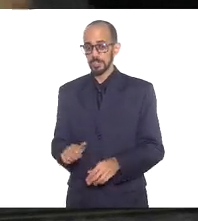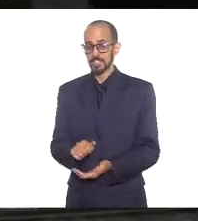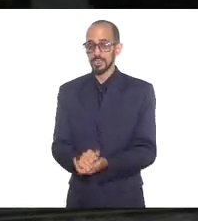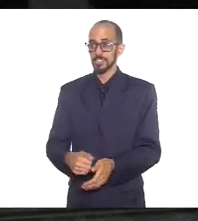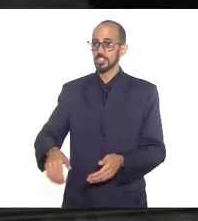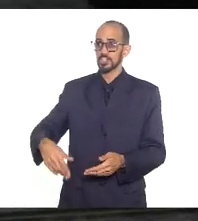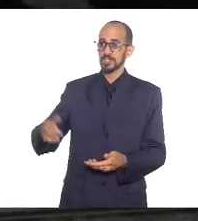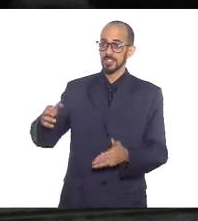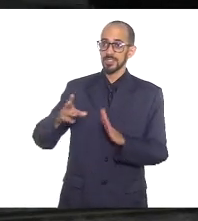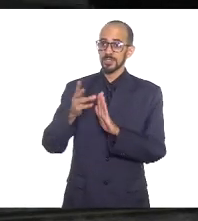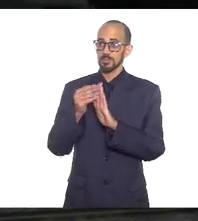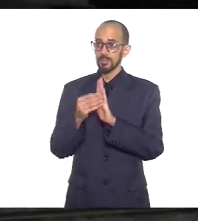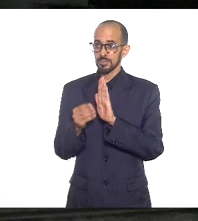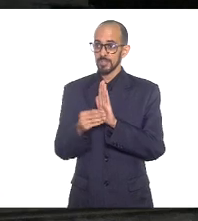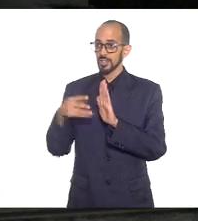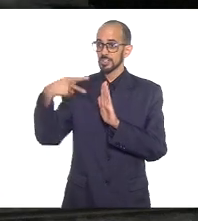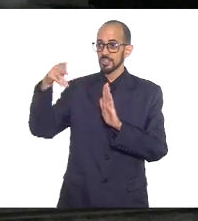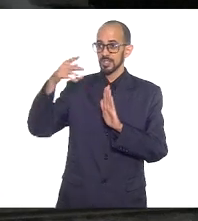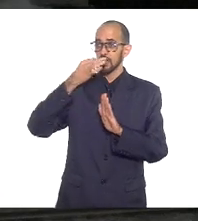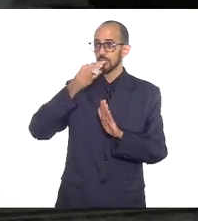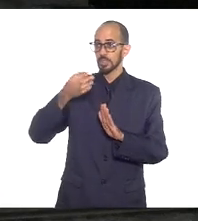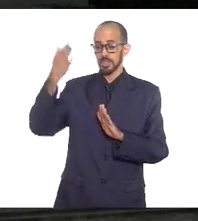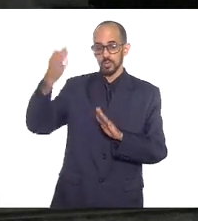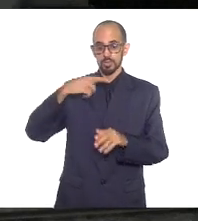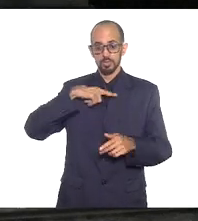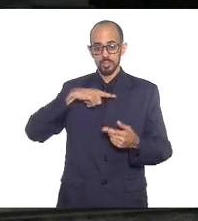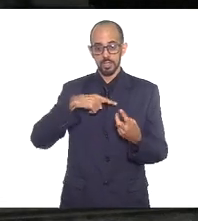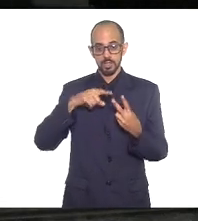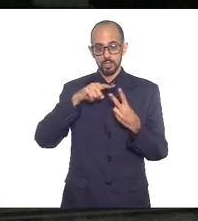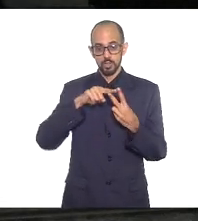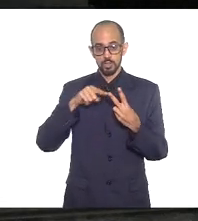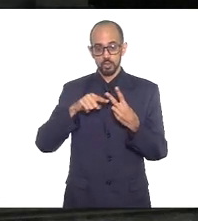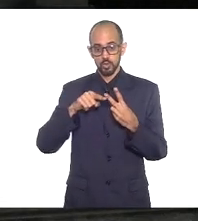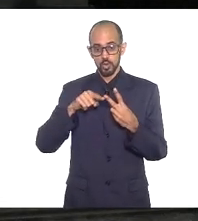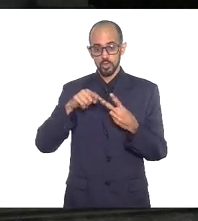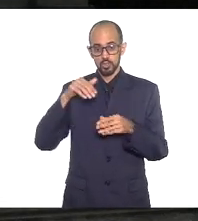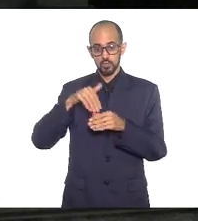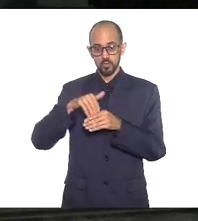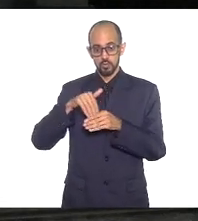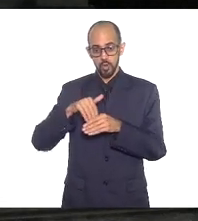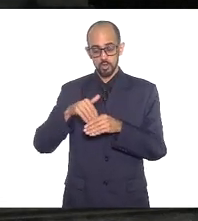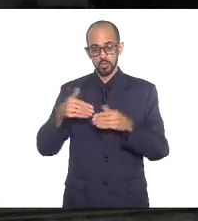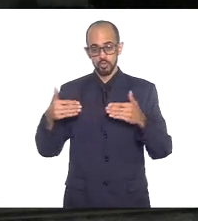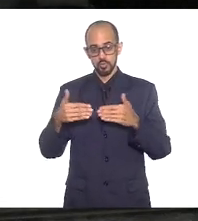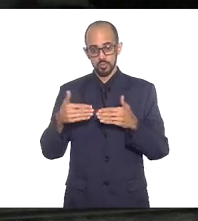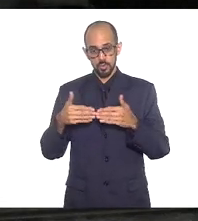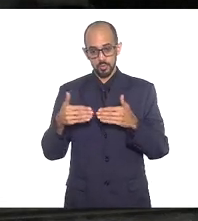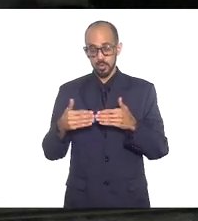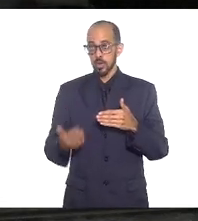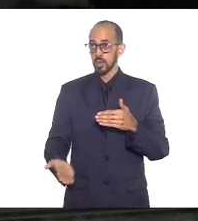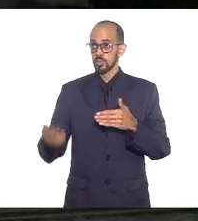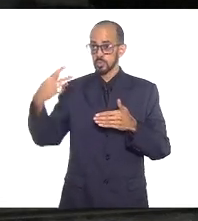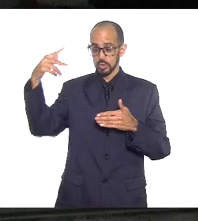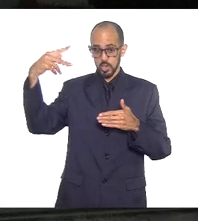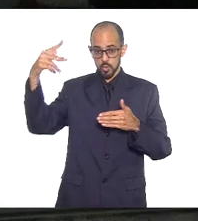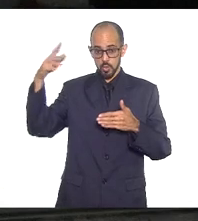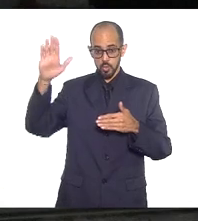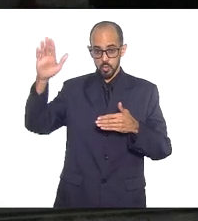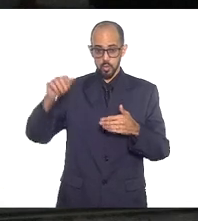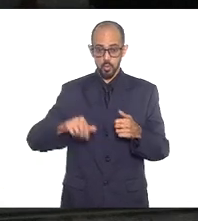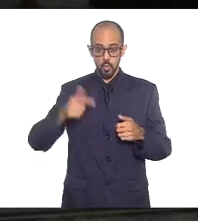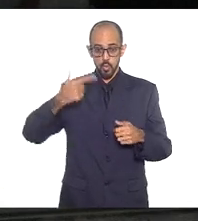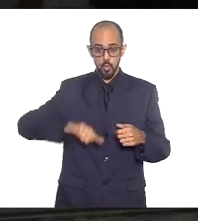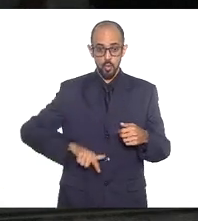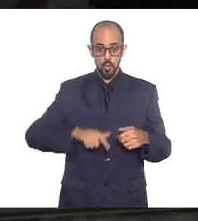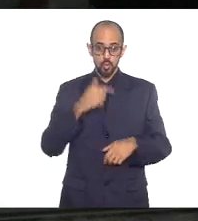matéria, isto é, o seu parecer, tem 2 votos. Um aprovando o seu parecer e outro do